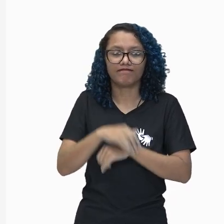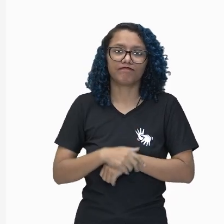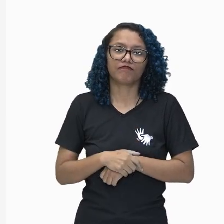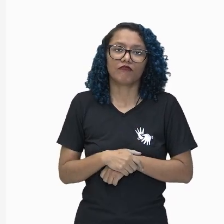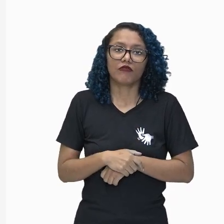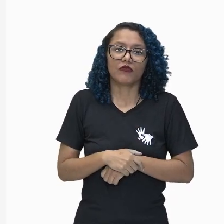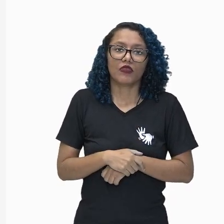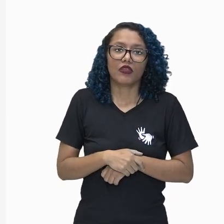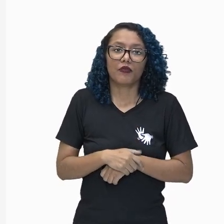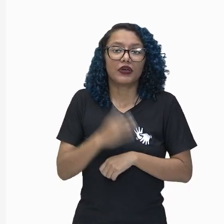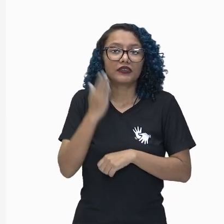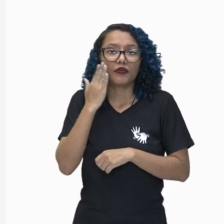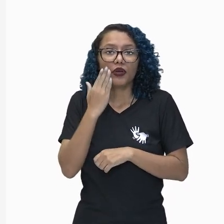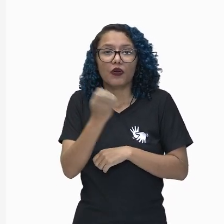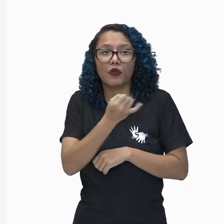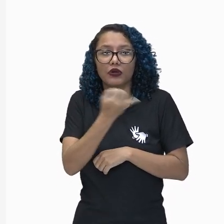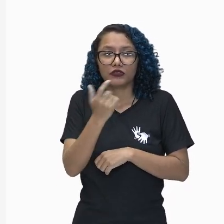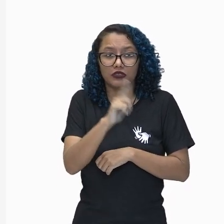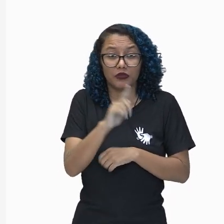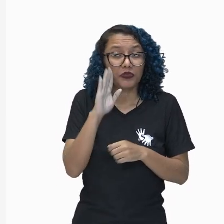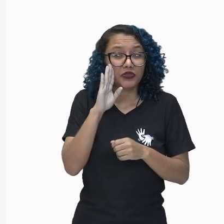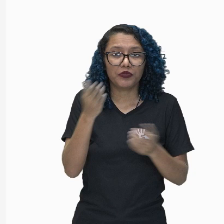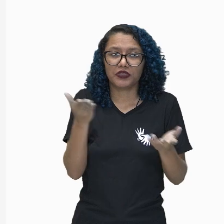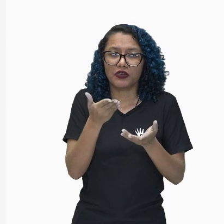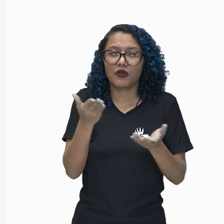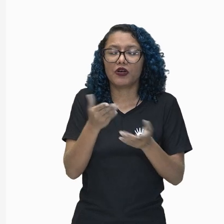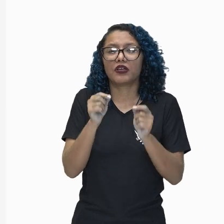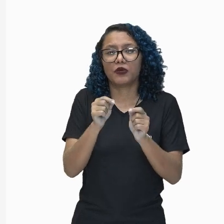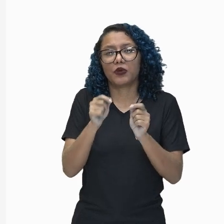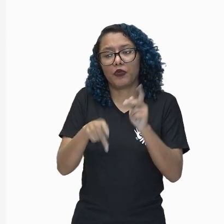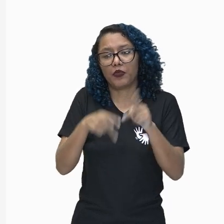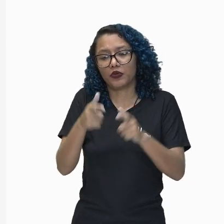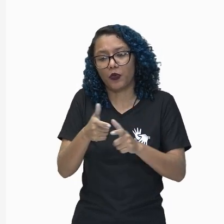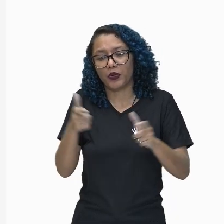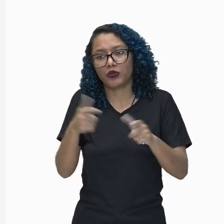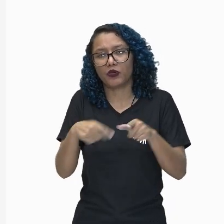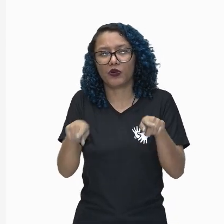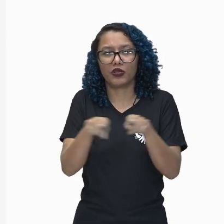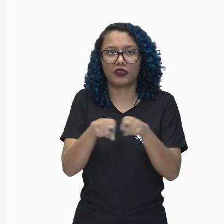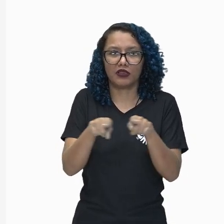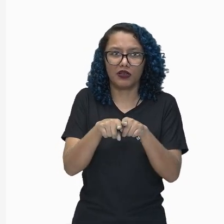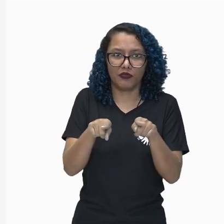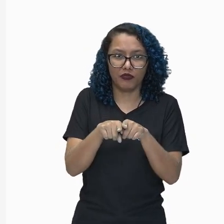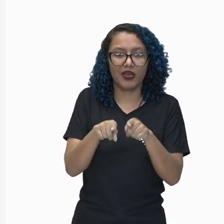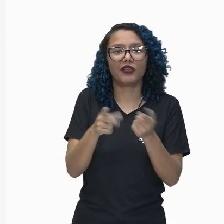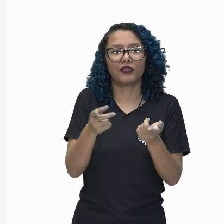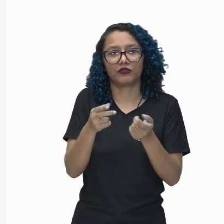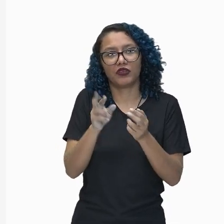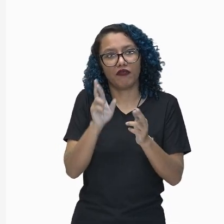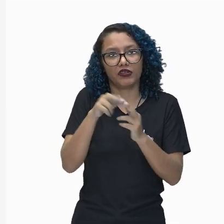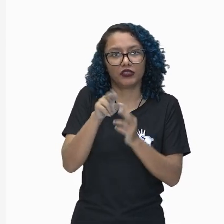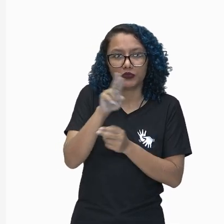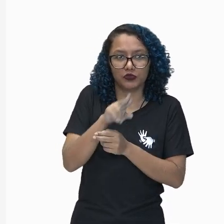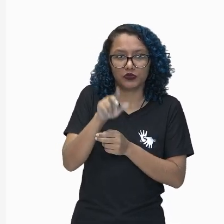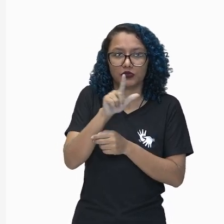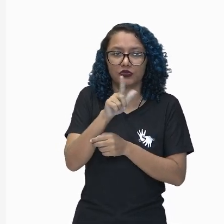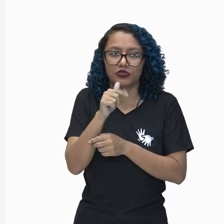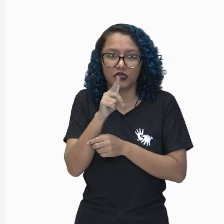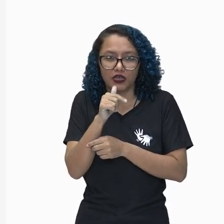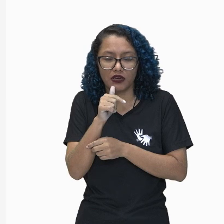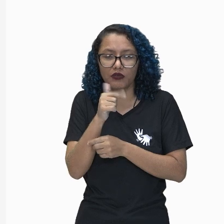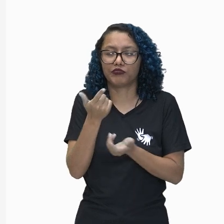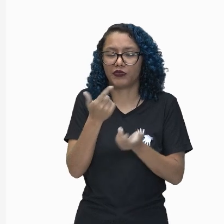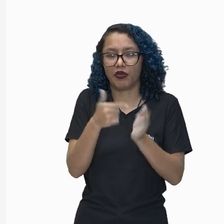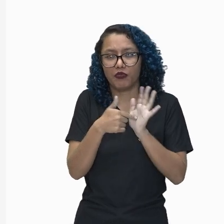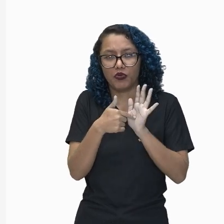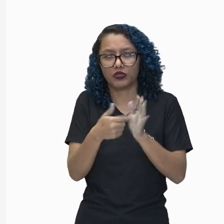das mudanças climáticas e aumento da população. Então, a reportagem ela vai trazendo características do consumo de água,